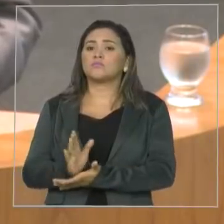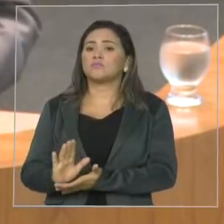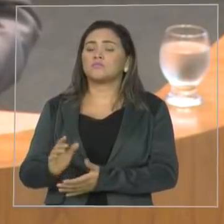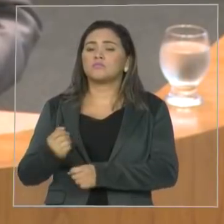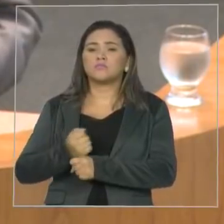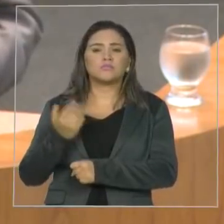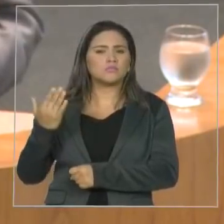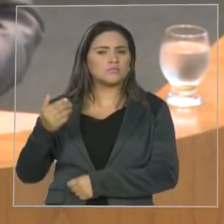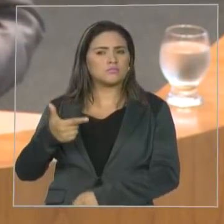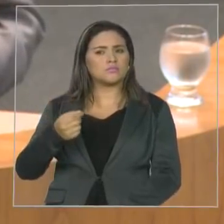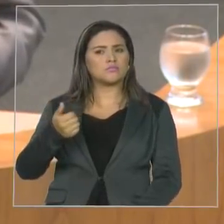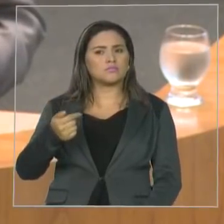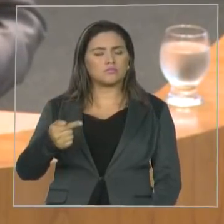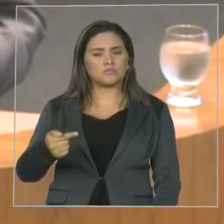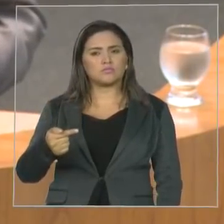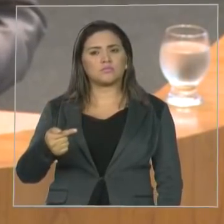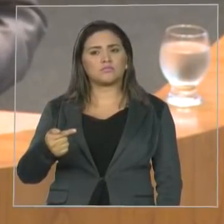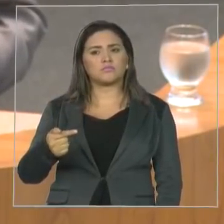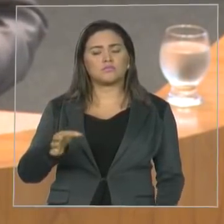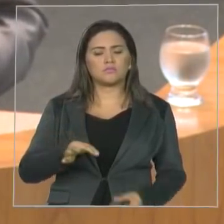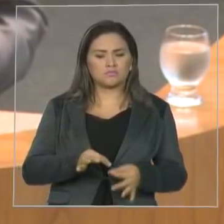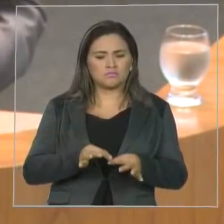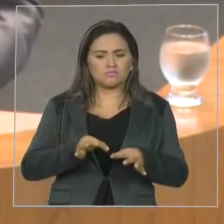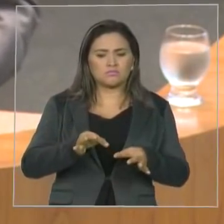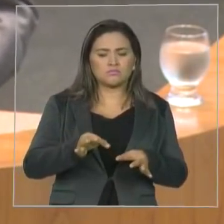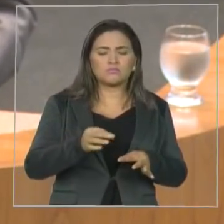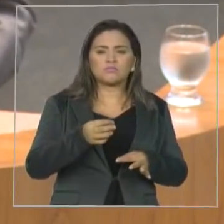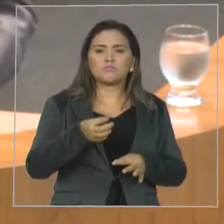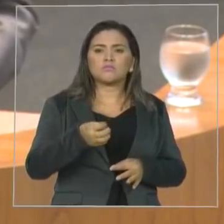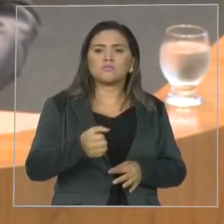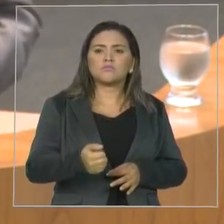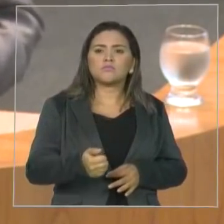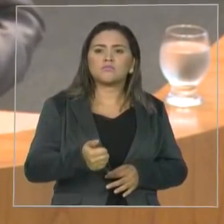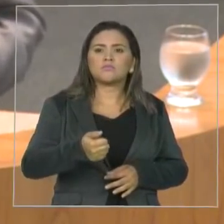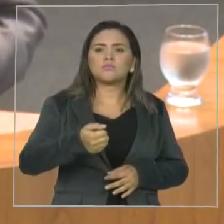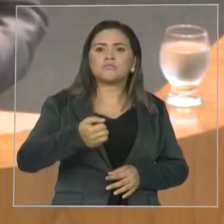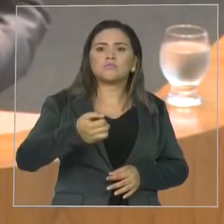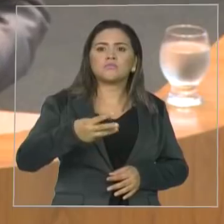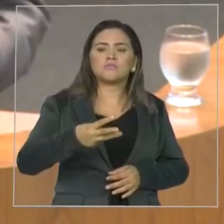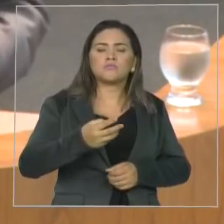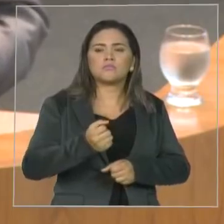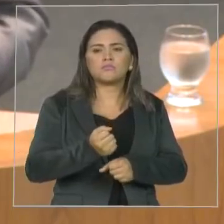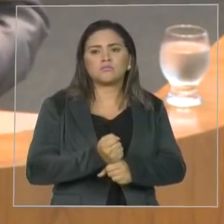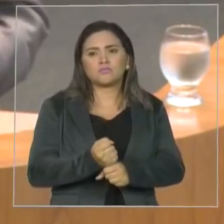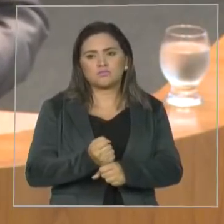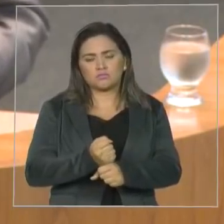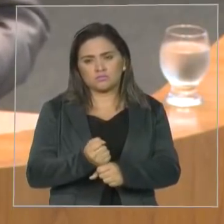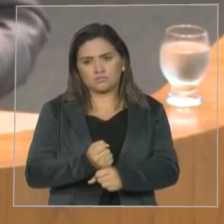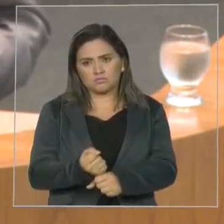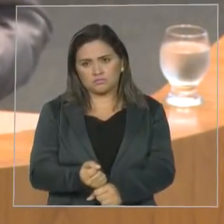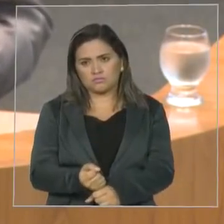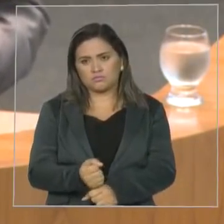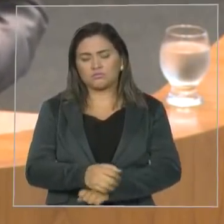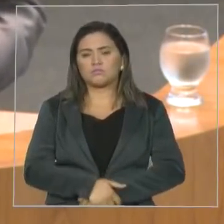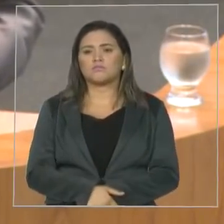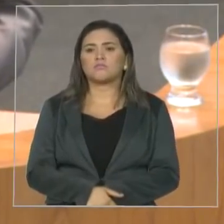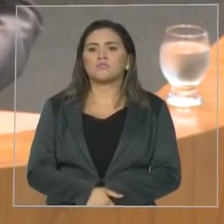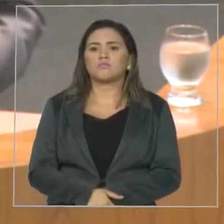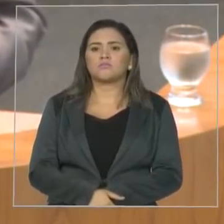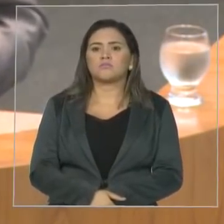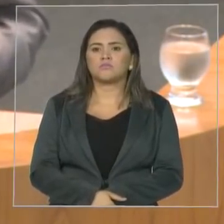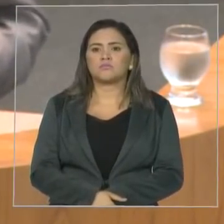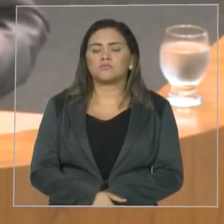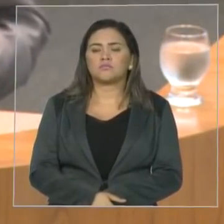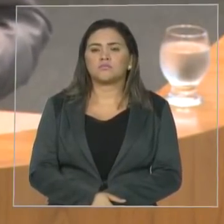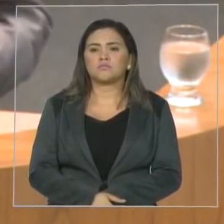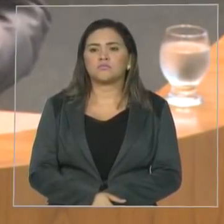Em 2004, o governo brasileiro enviou tropas federais para o Haiti,